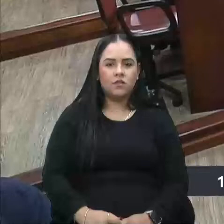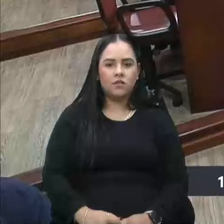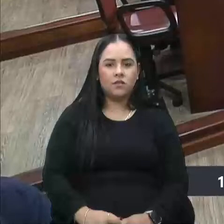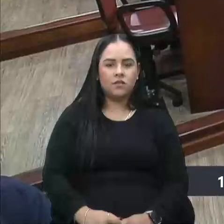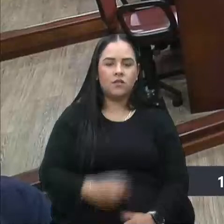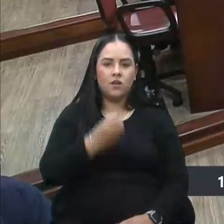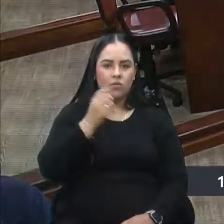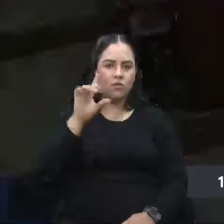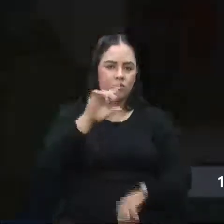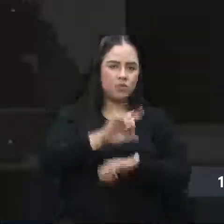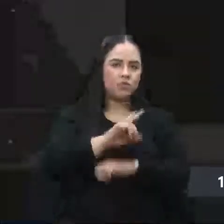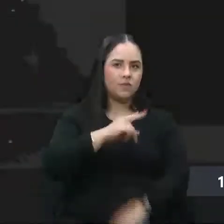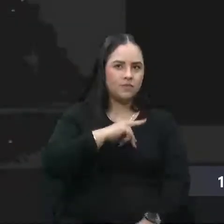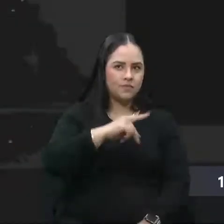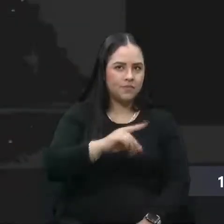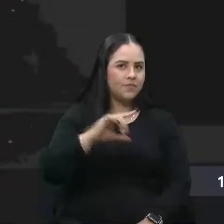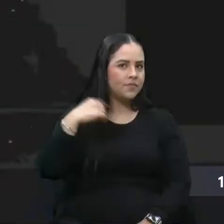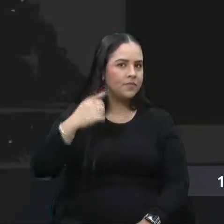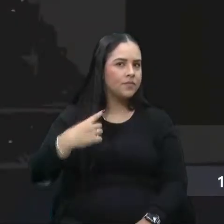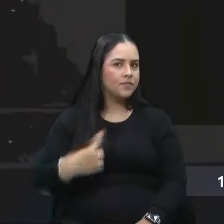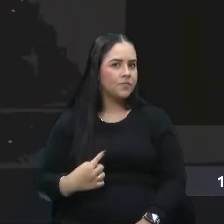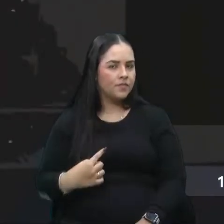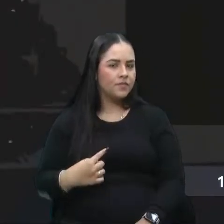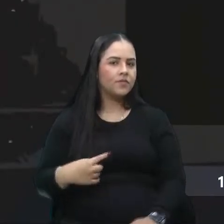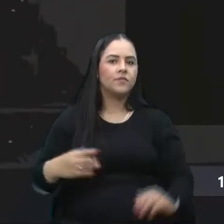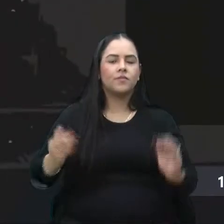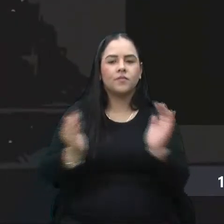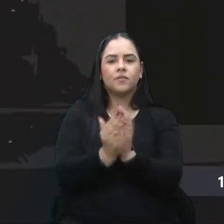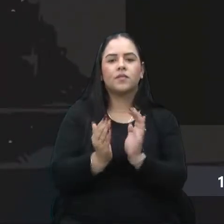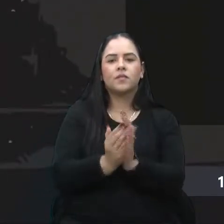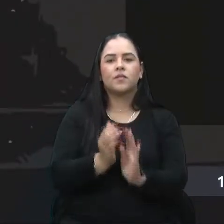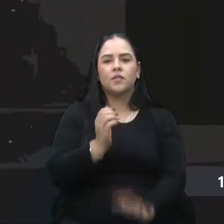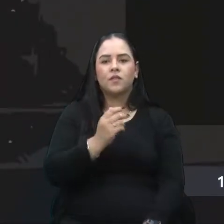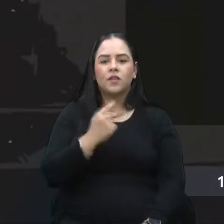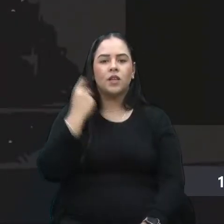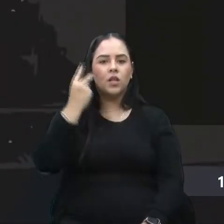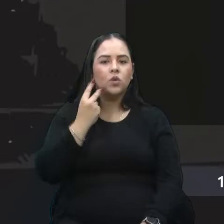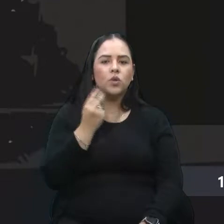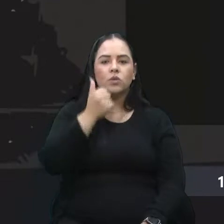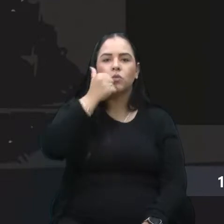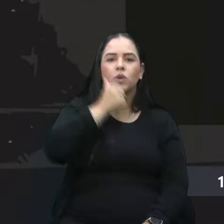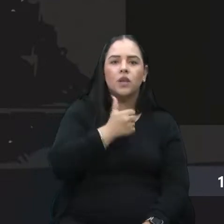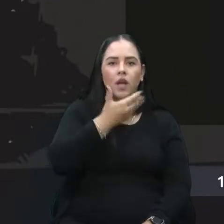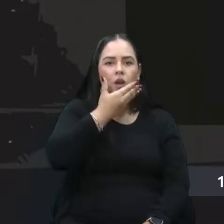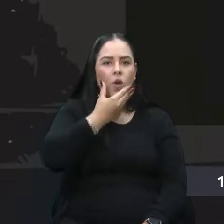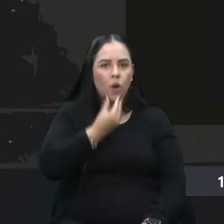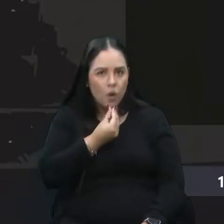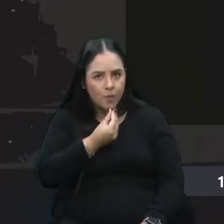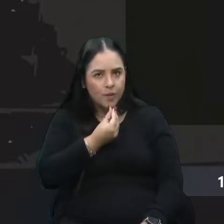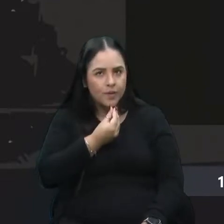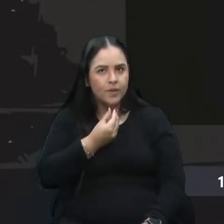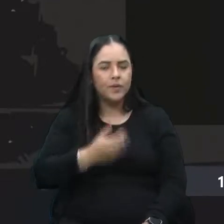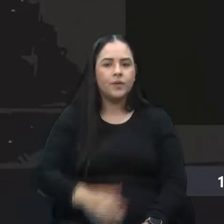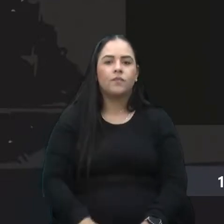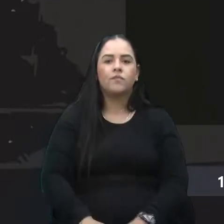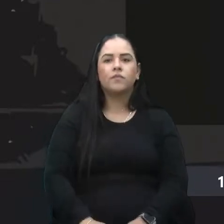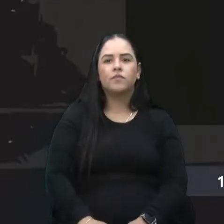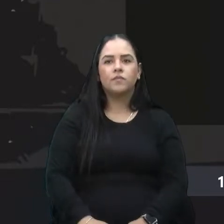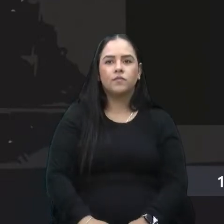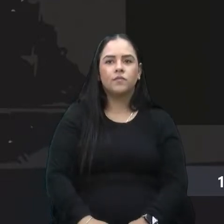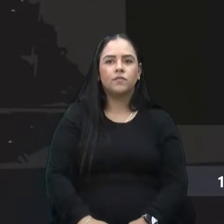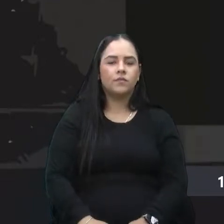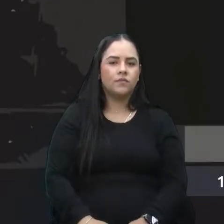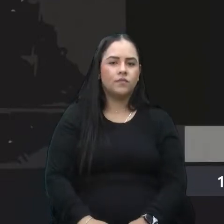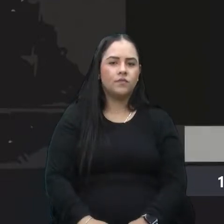a presidenta Denise, colegas vereadoras e colegas vereadores. Eu